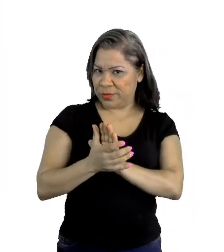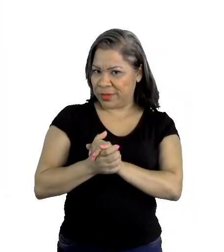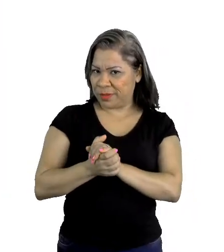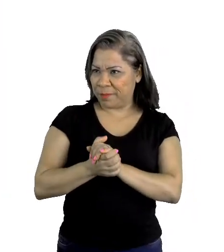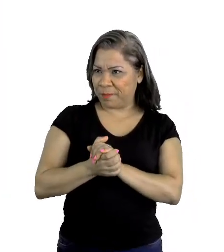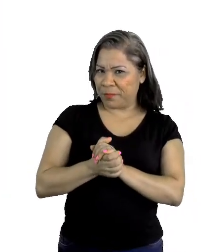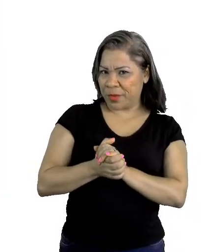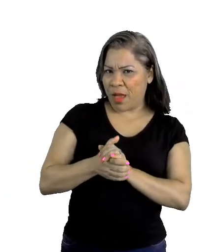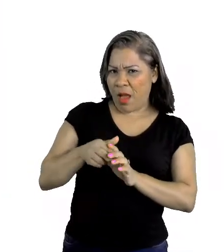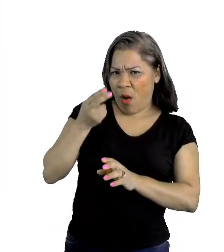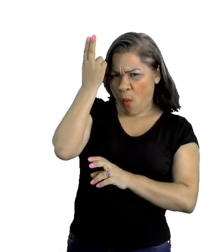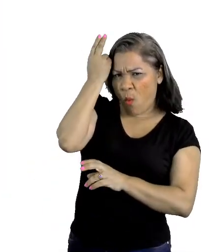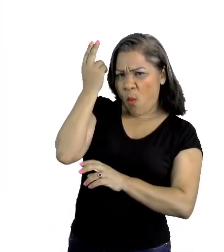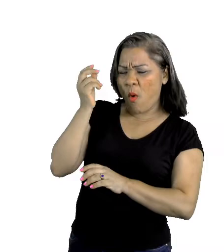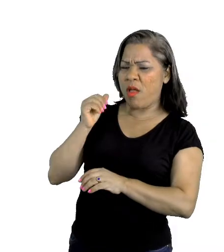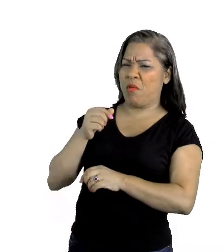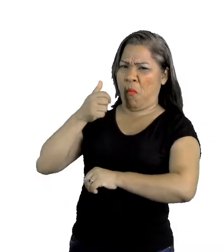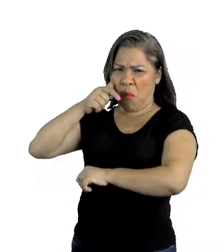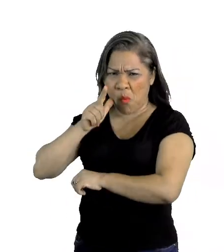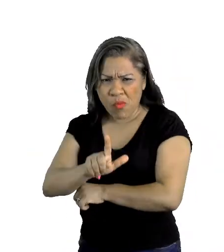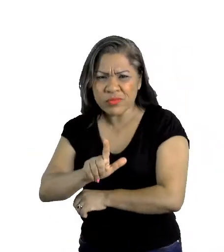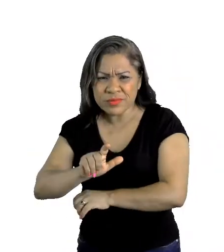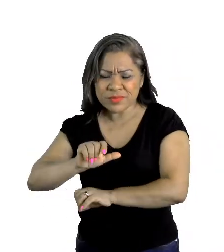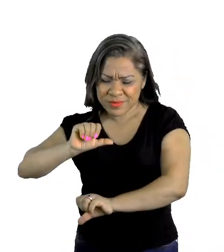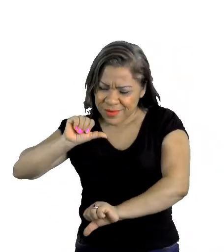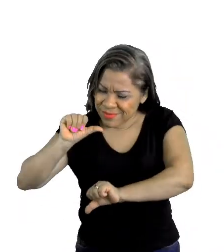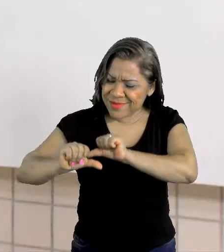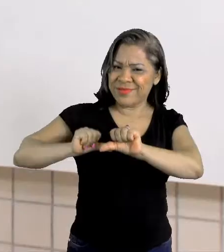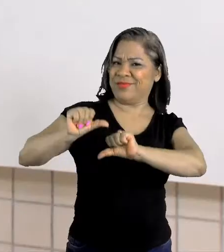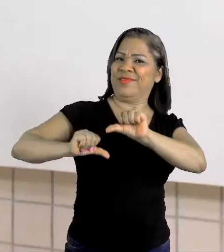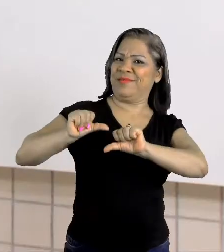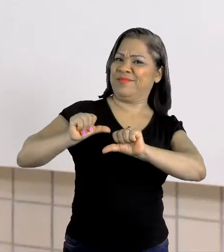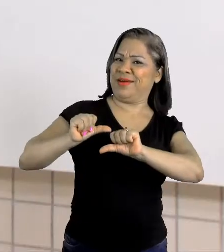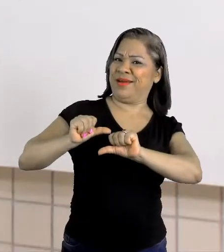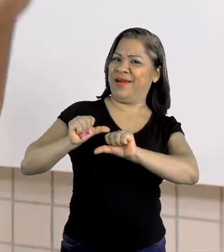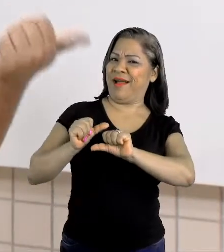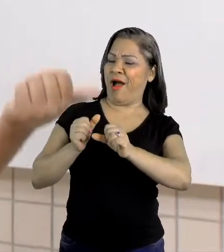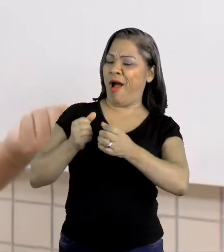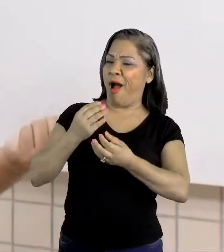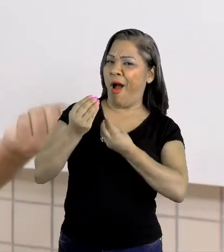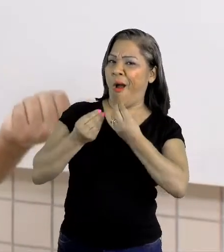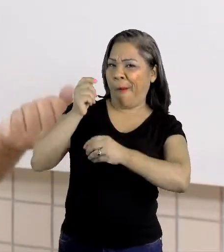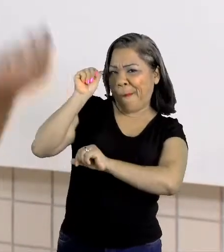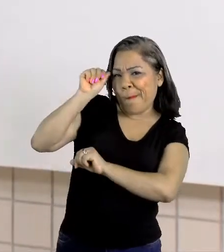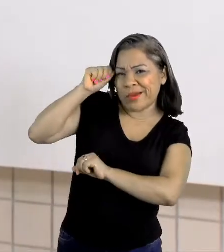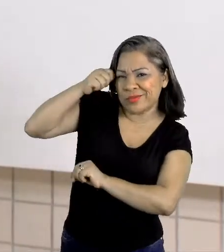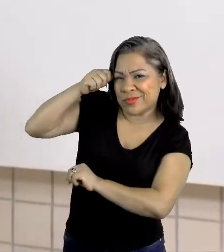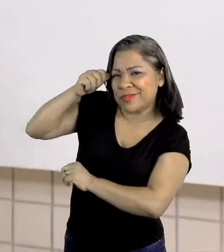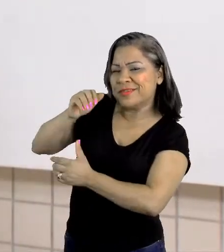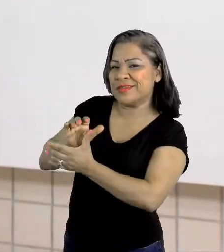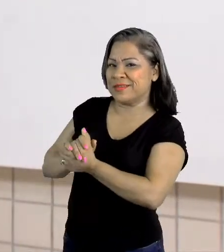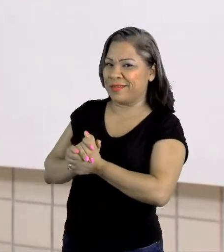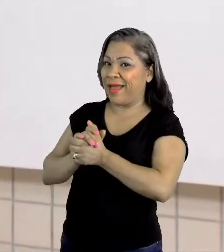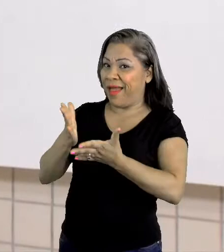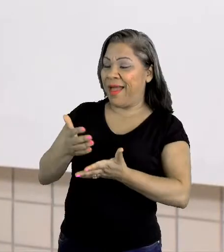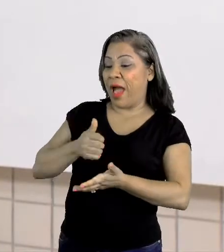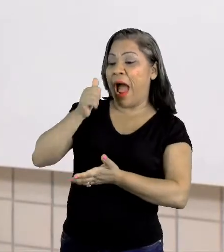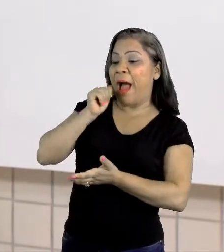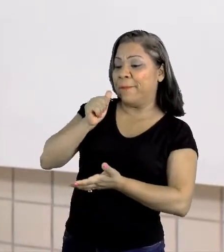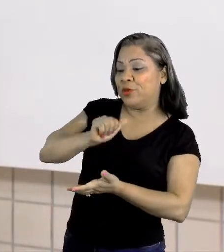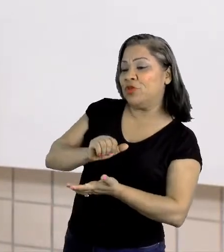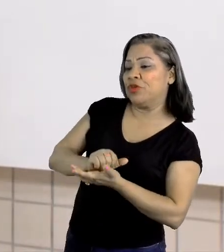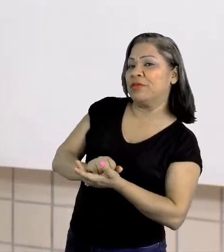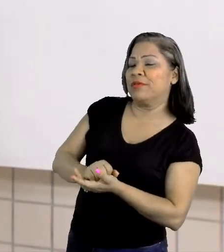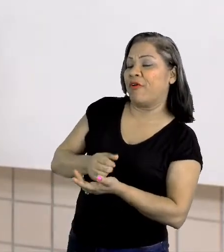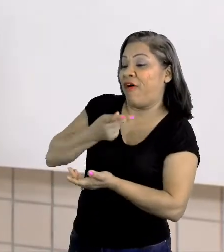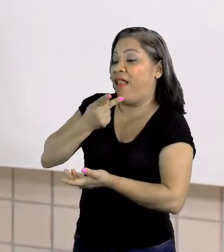conseguia se transformar do jeito que ele queria ficar? Depois que ele fazia o que ela falava, ele conseguia ou